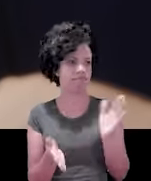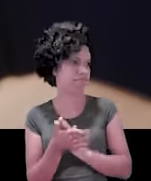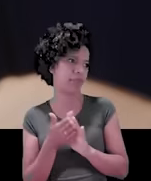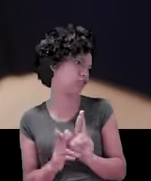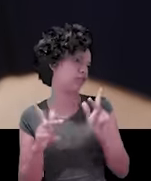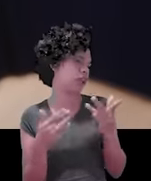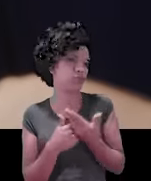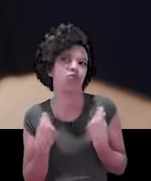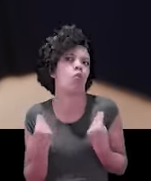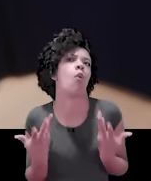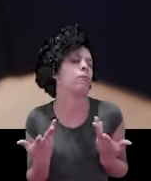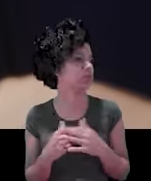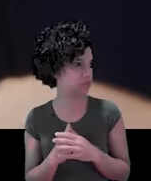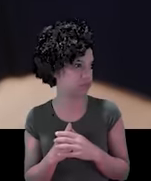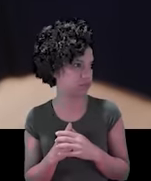aconteceu